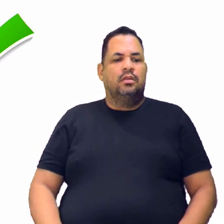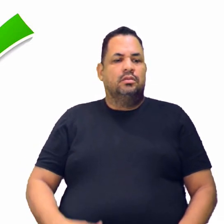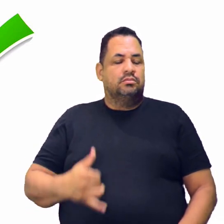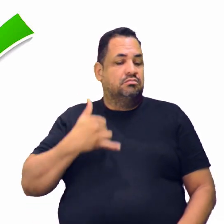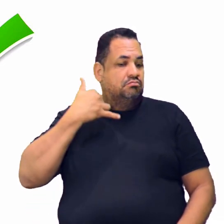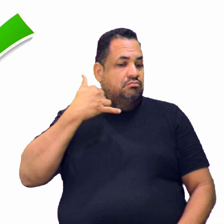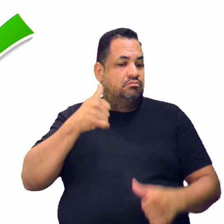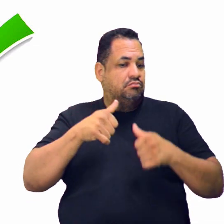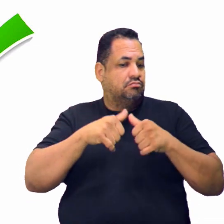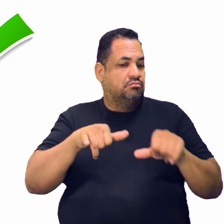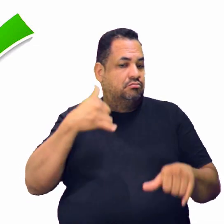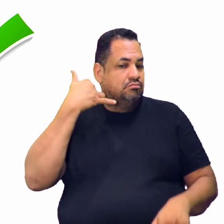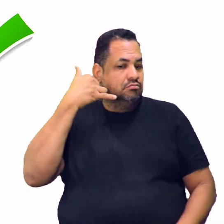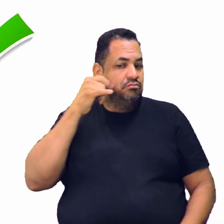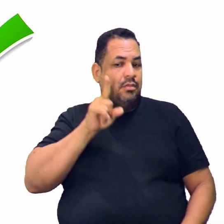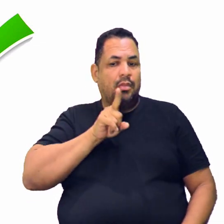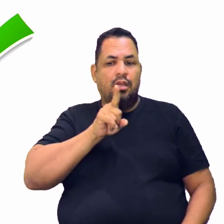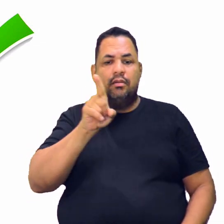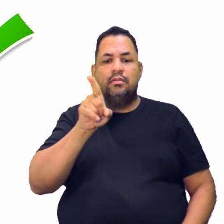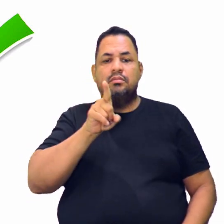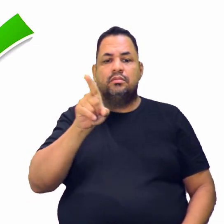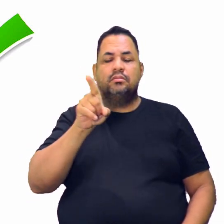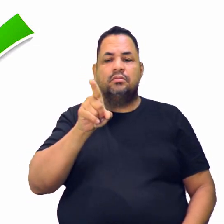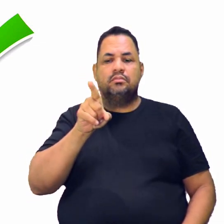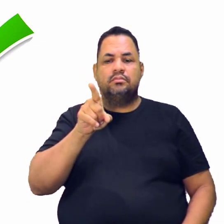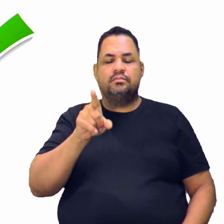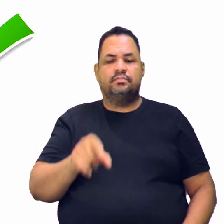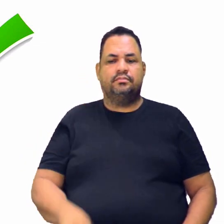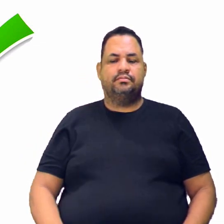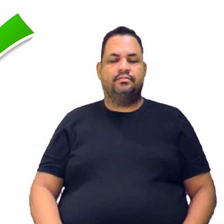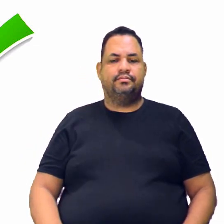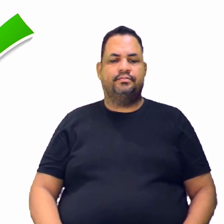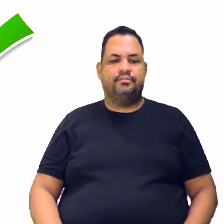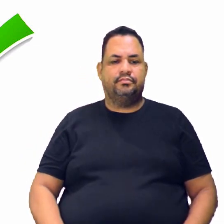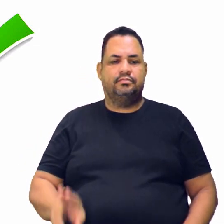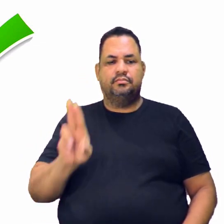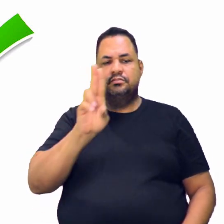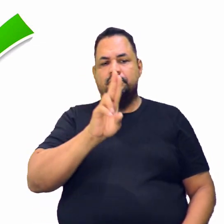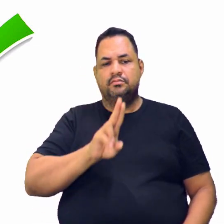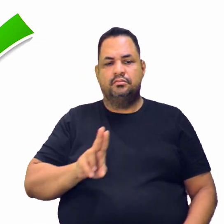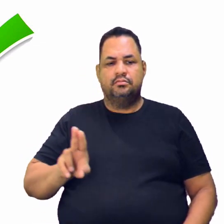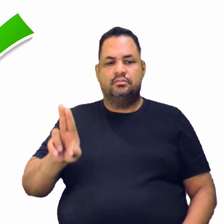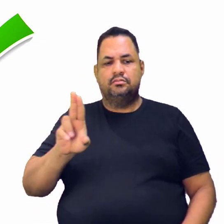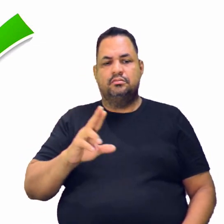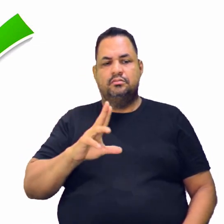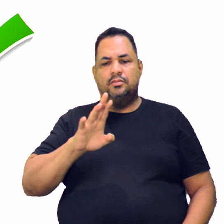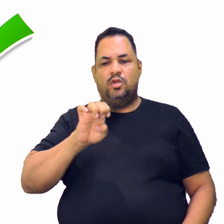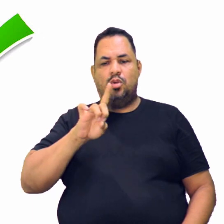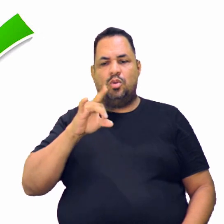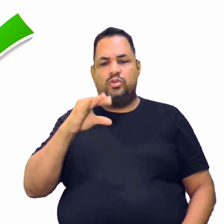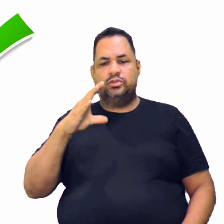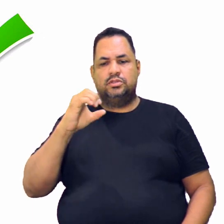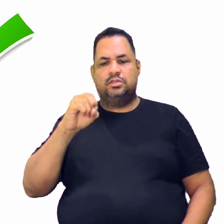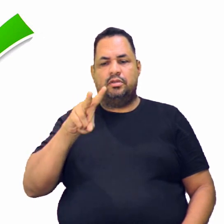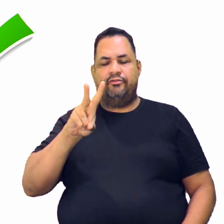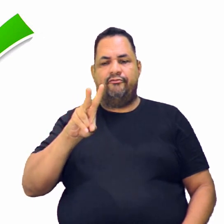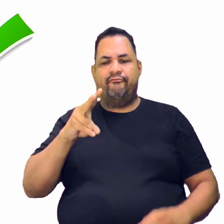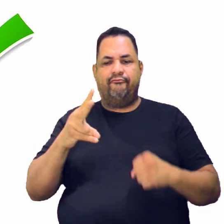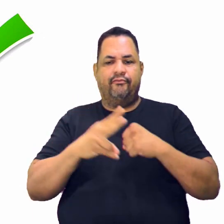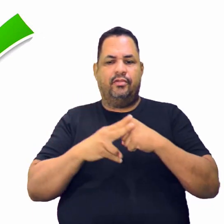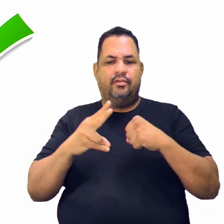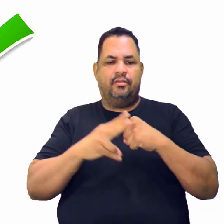estão telefonando para você. Ó, aqui já foi usando o quê? A locução verbal, ó, o verbo aqui,